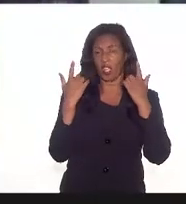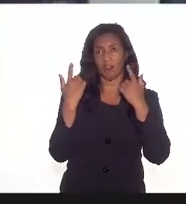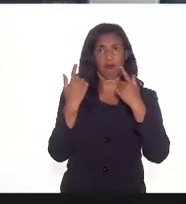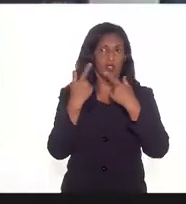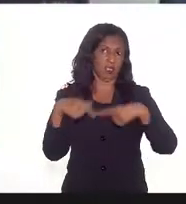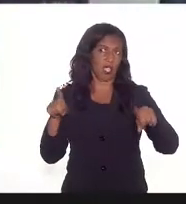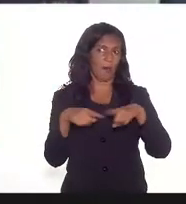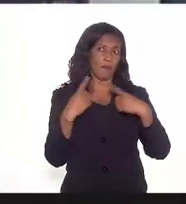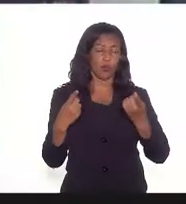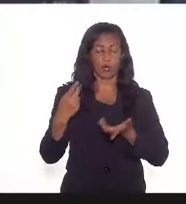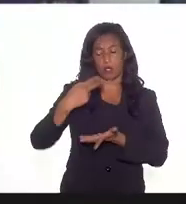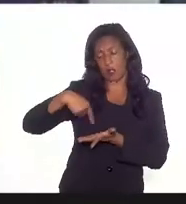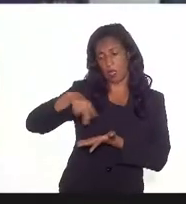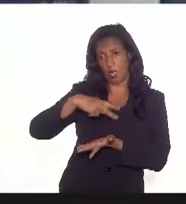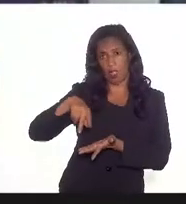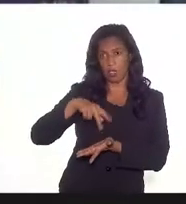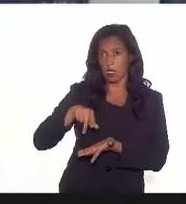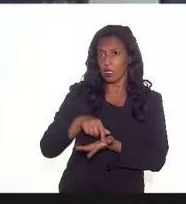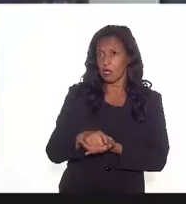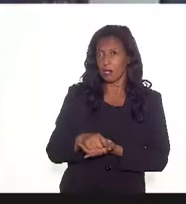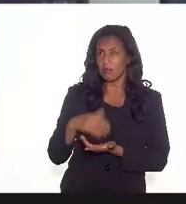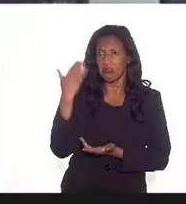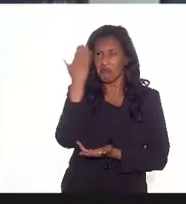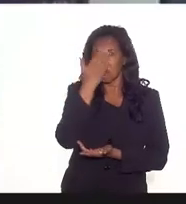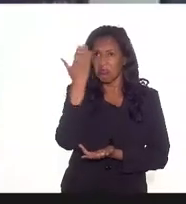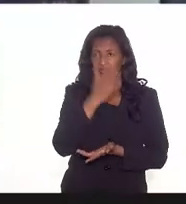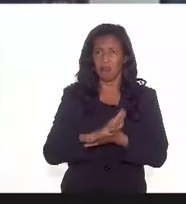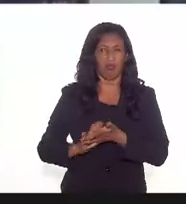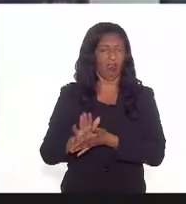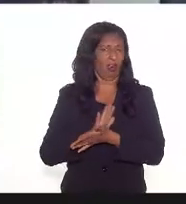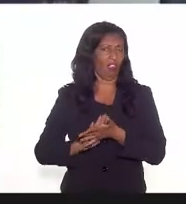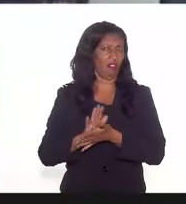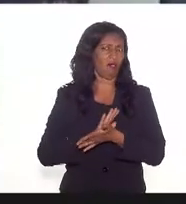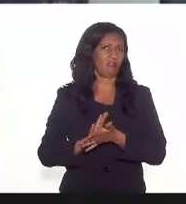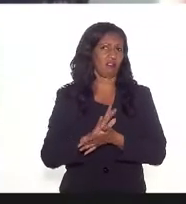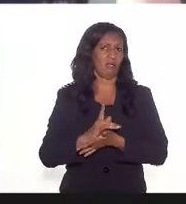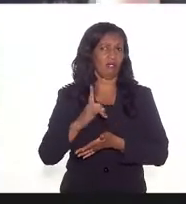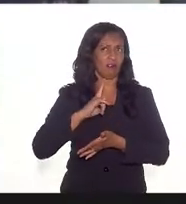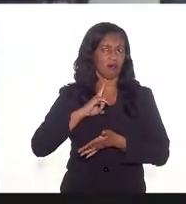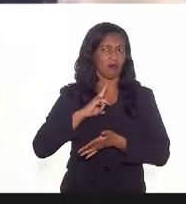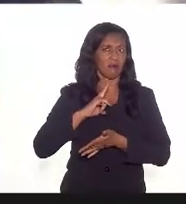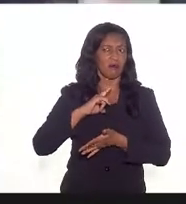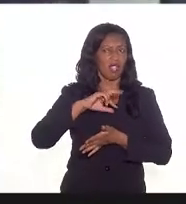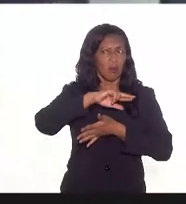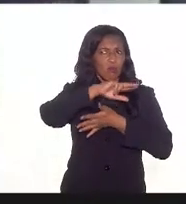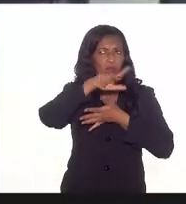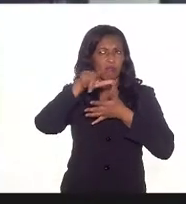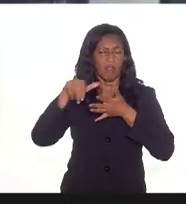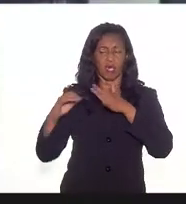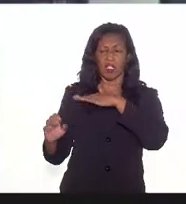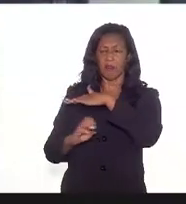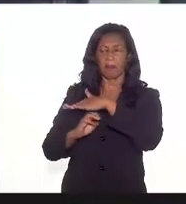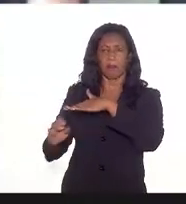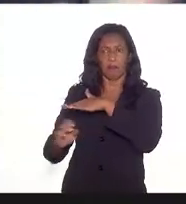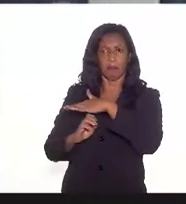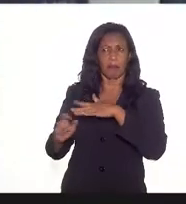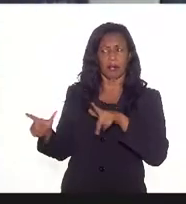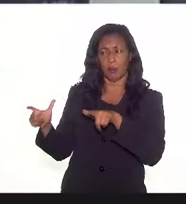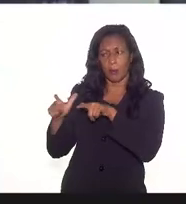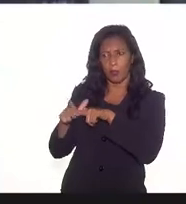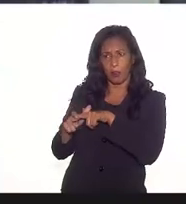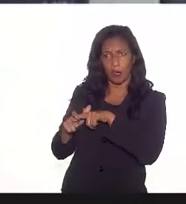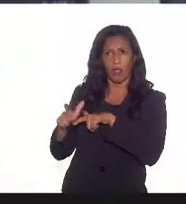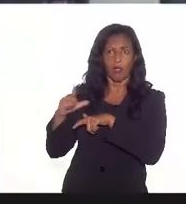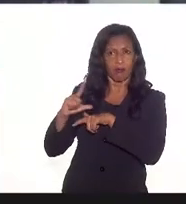você tem a dança, e não vejo nada disto. E, realmente, existe uma porção de pequenas e médias empresas, existem